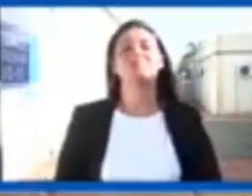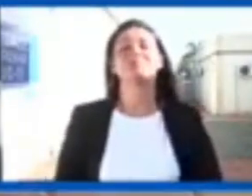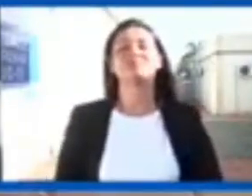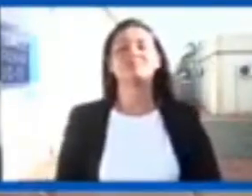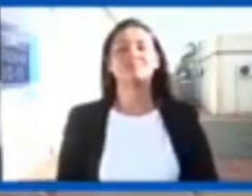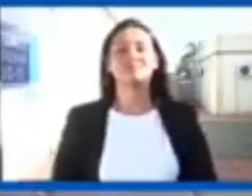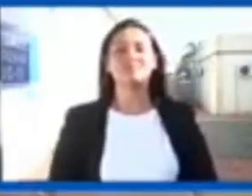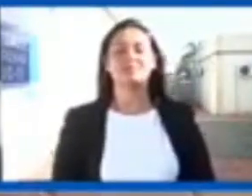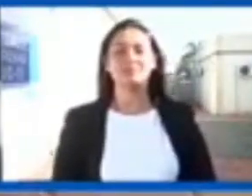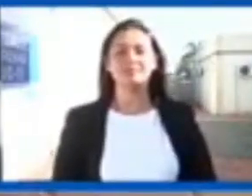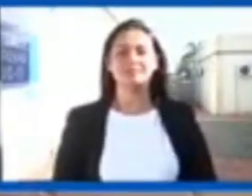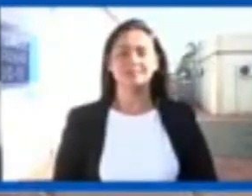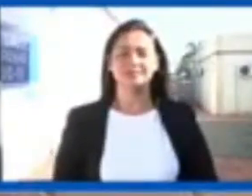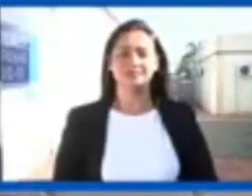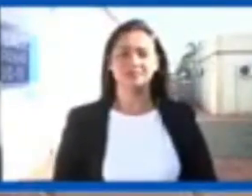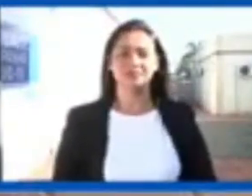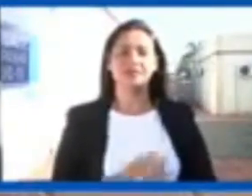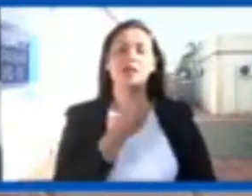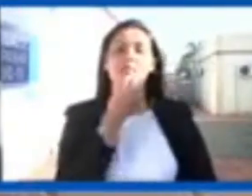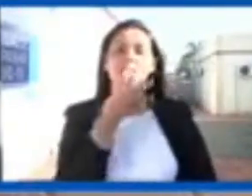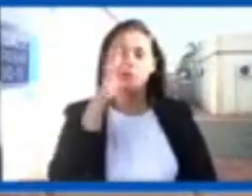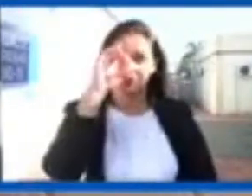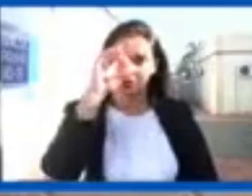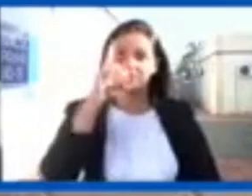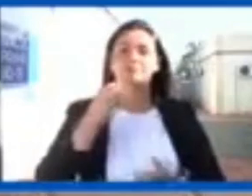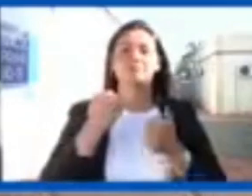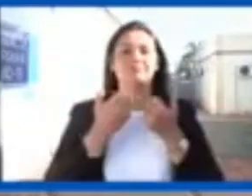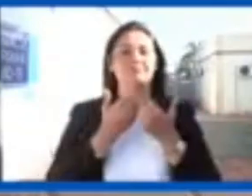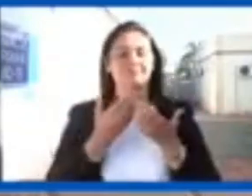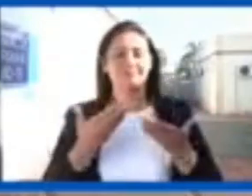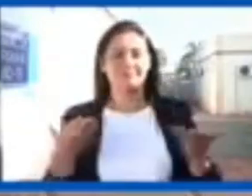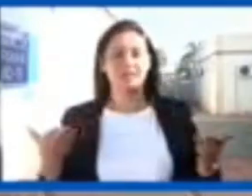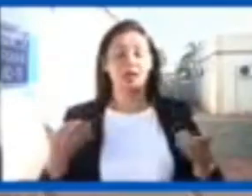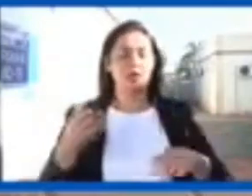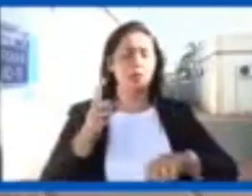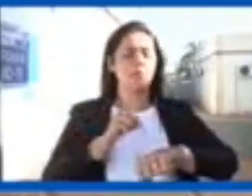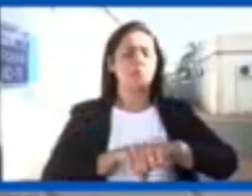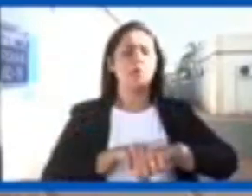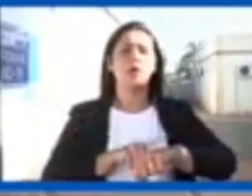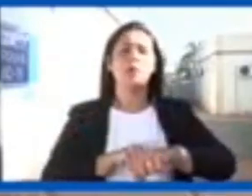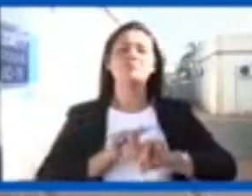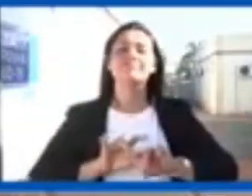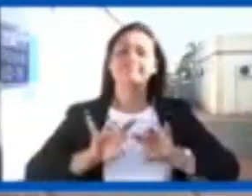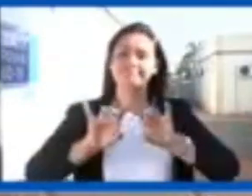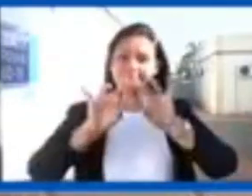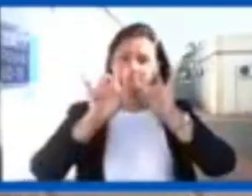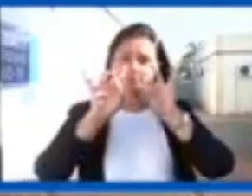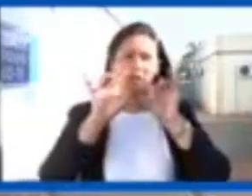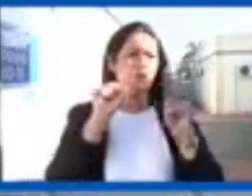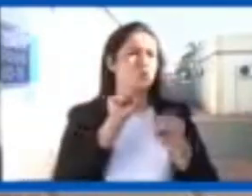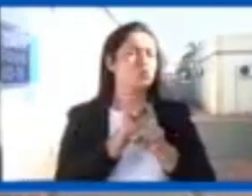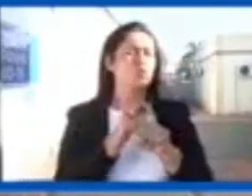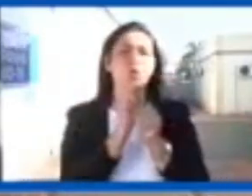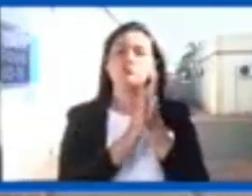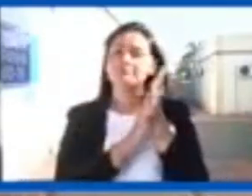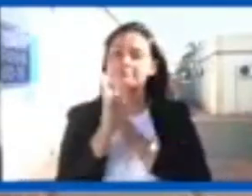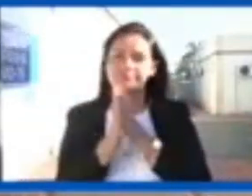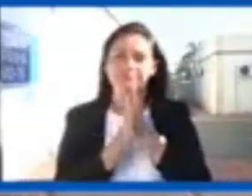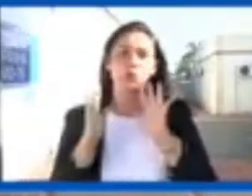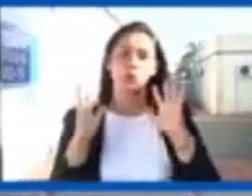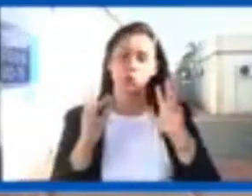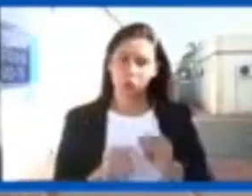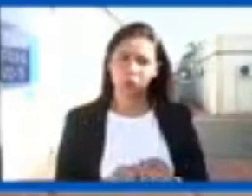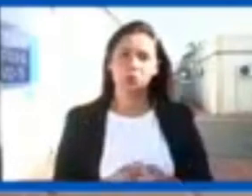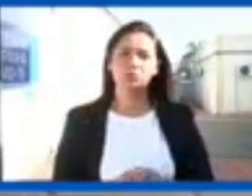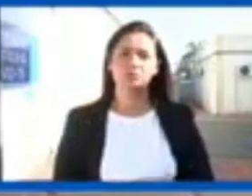Oi bom dia a todos Este é um momento muito especial muito aguardado por todos nós